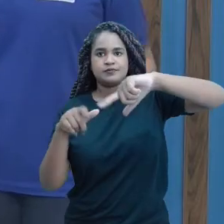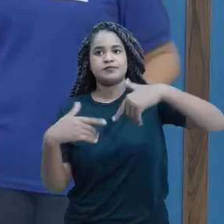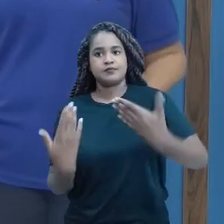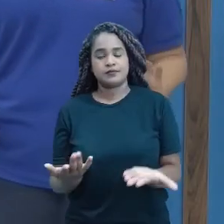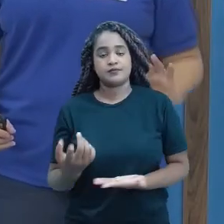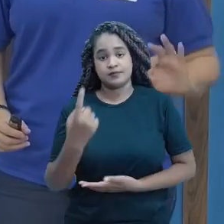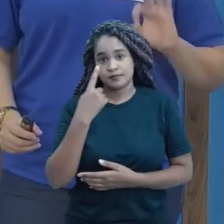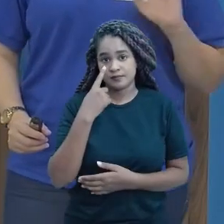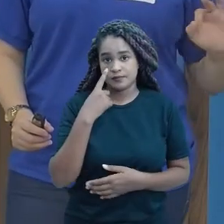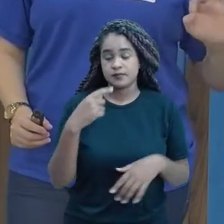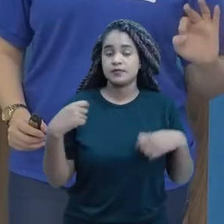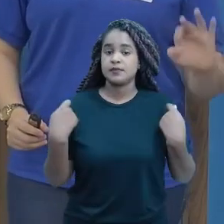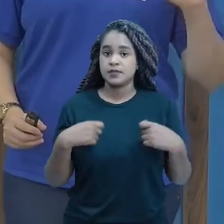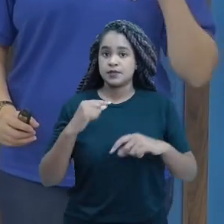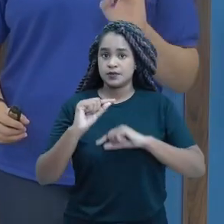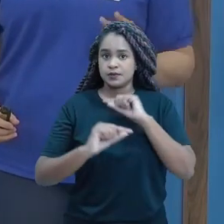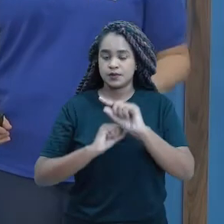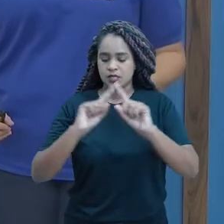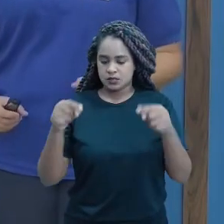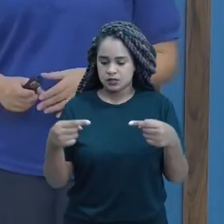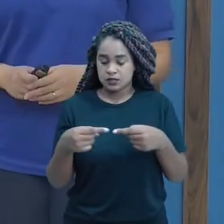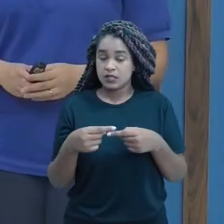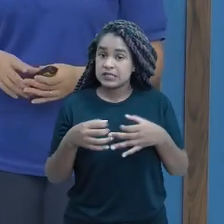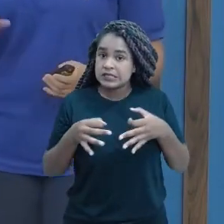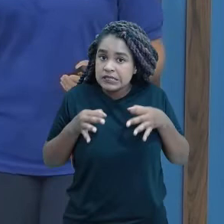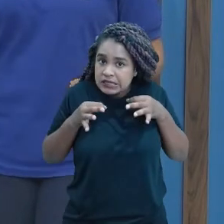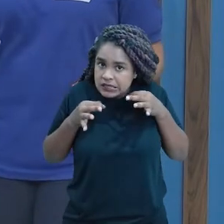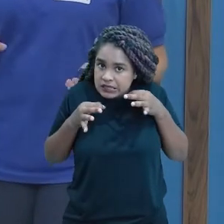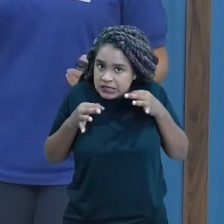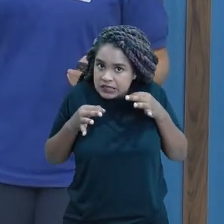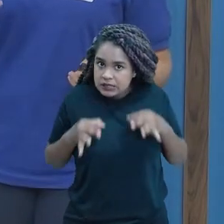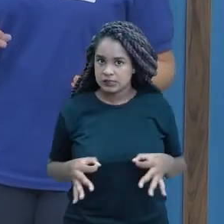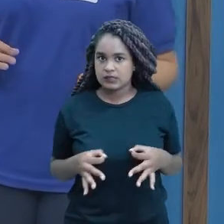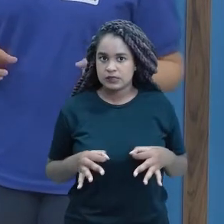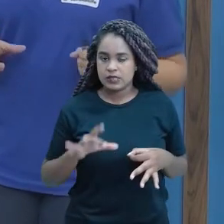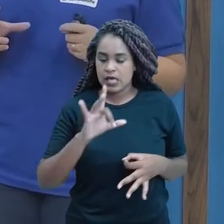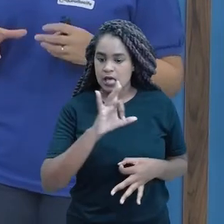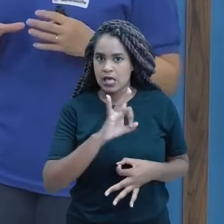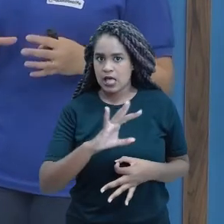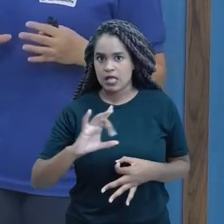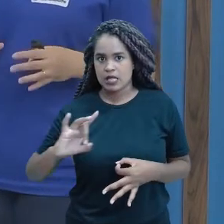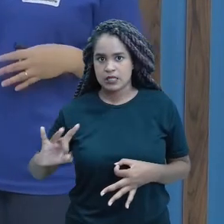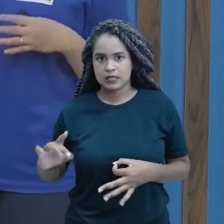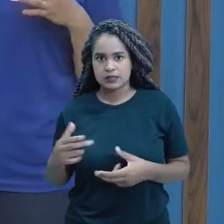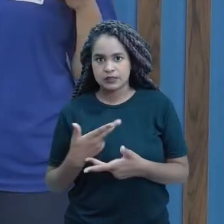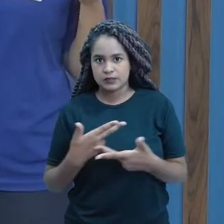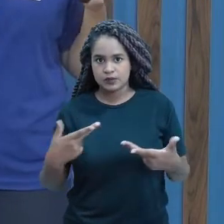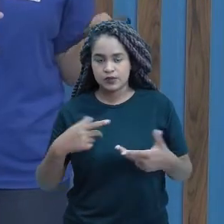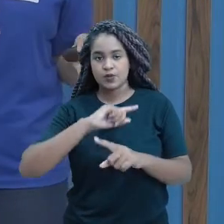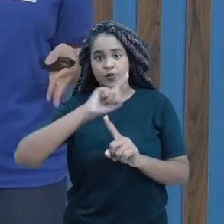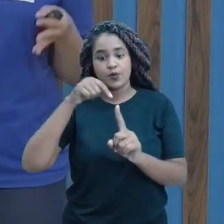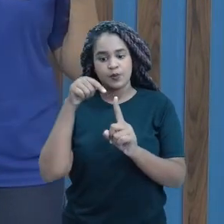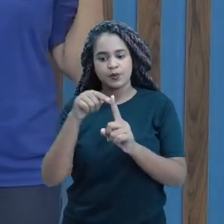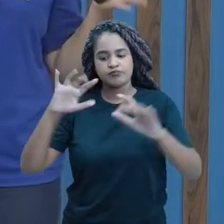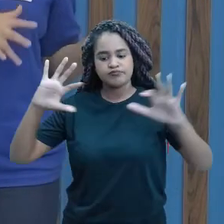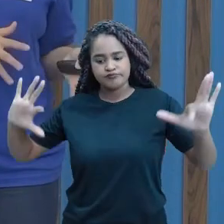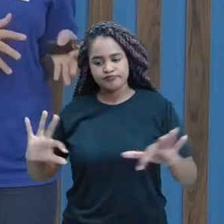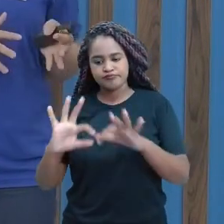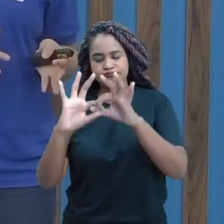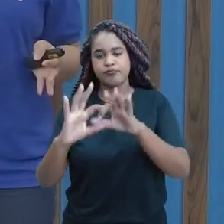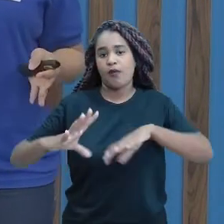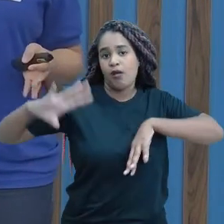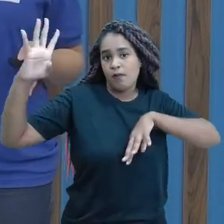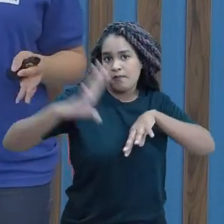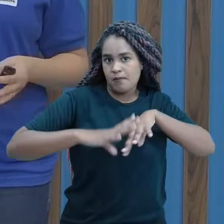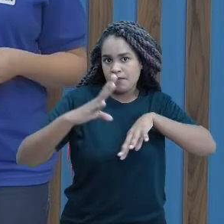o perigo. Você tem que identificar certinho quais que são as projeções para a gente começar a fazer as relações